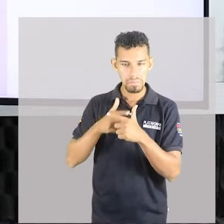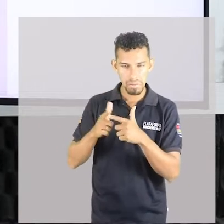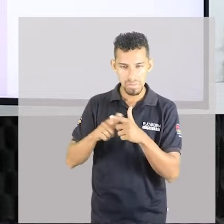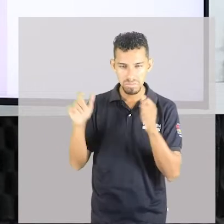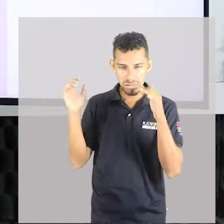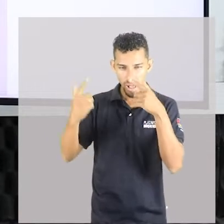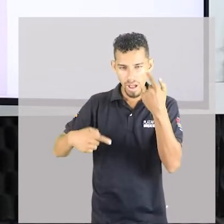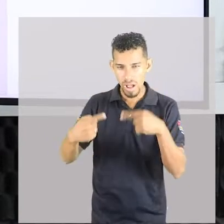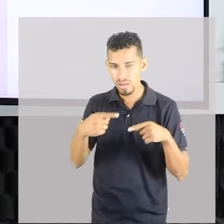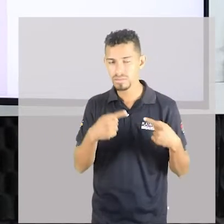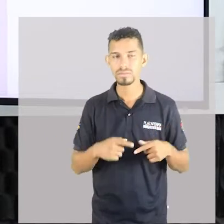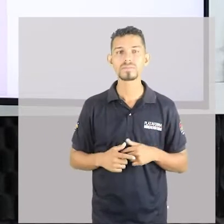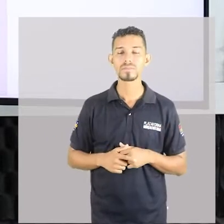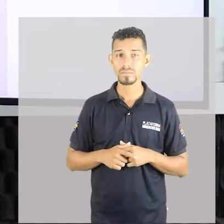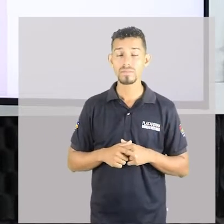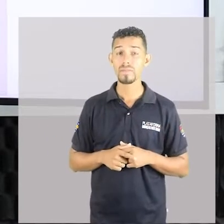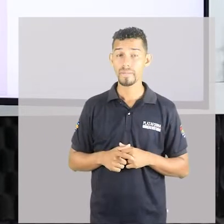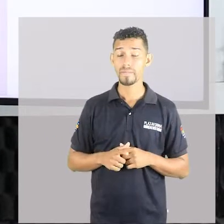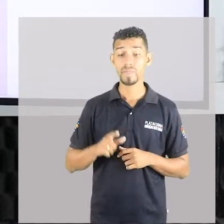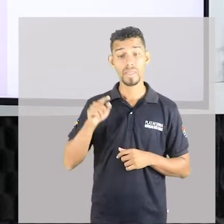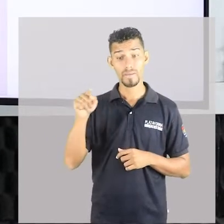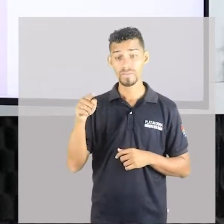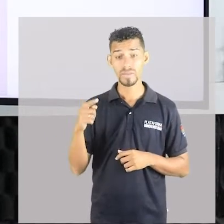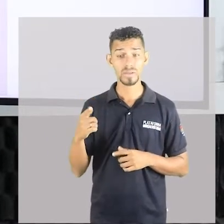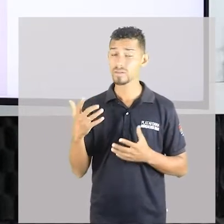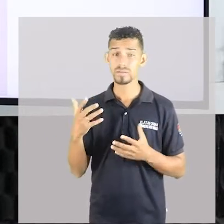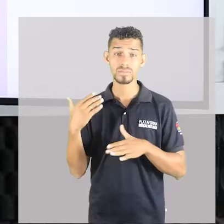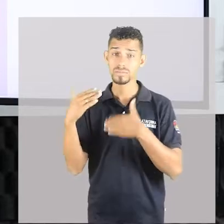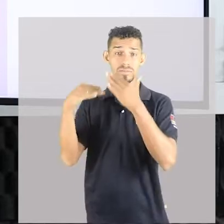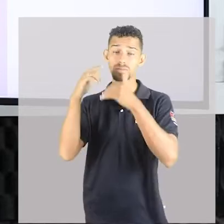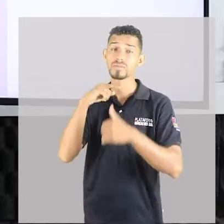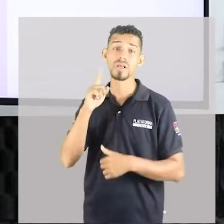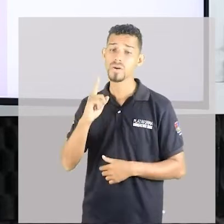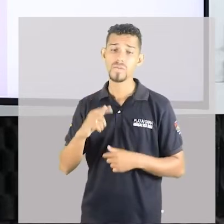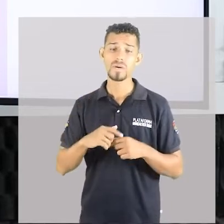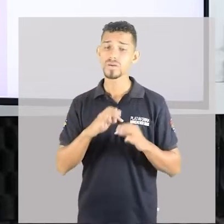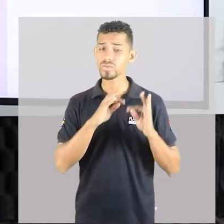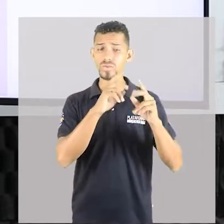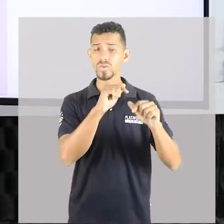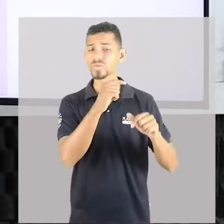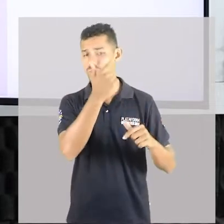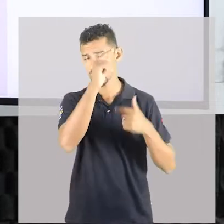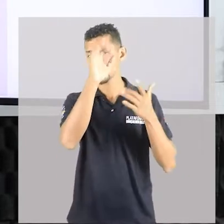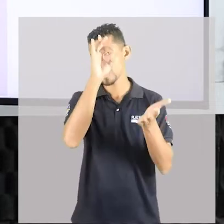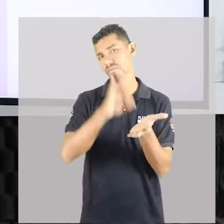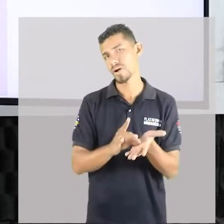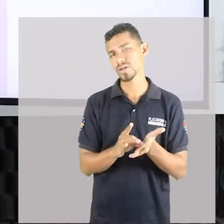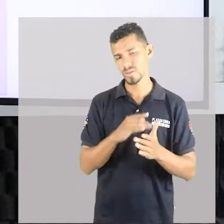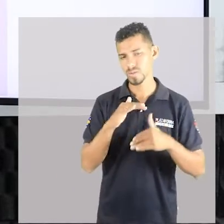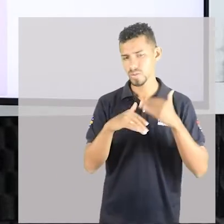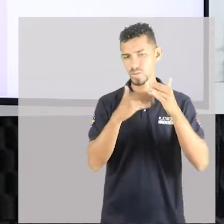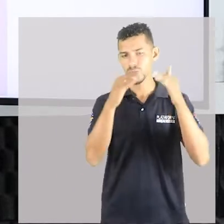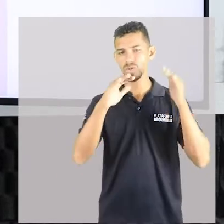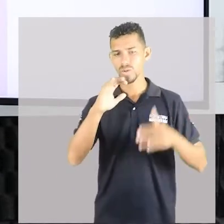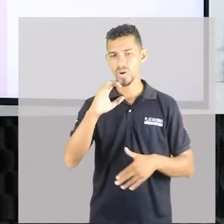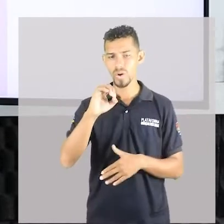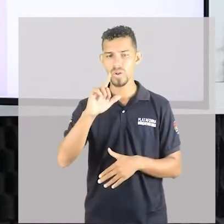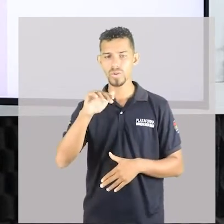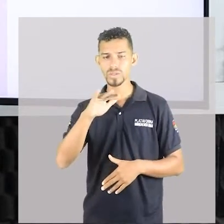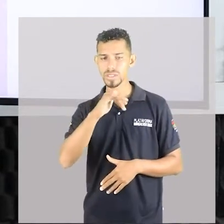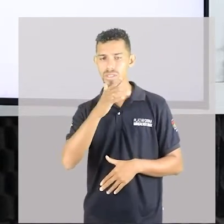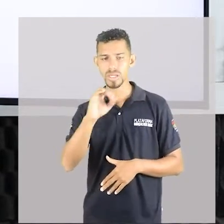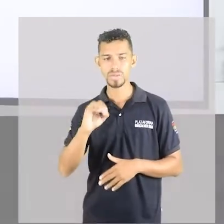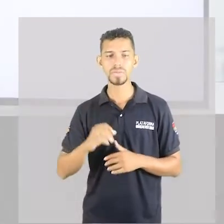lugares. Então, é importante que esses dois, eles não sucumbiram, mas o restante, todos eles foram, de fato, colonizados por estes